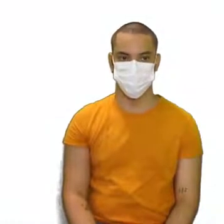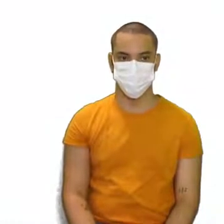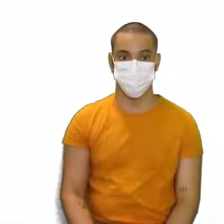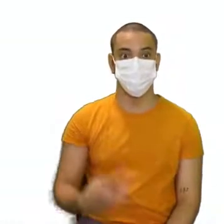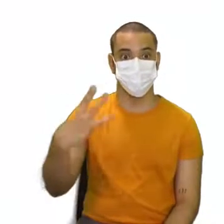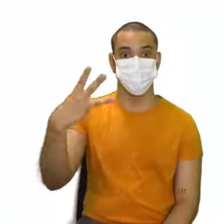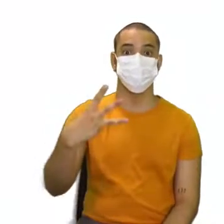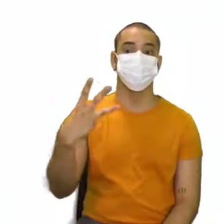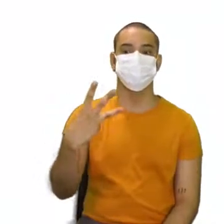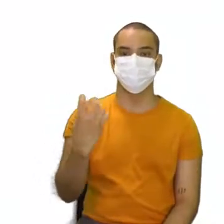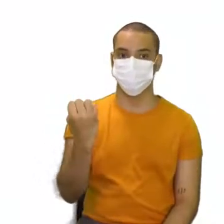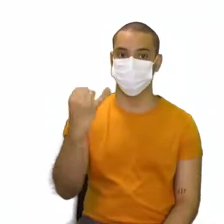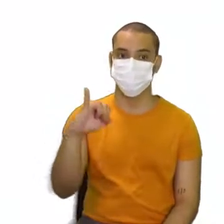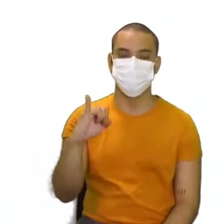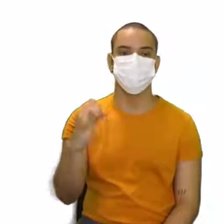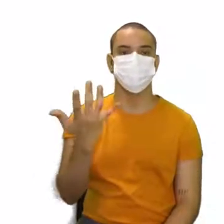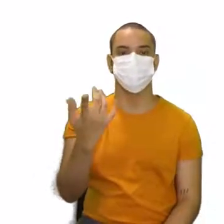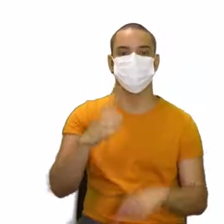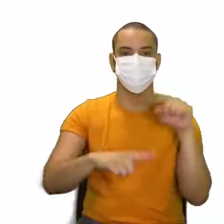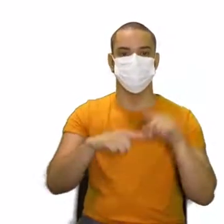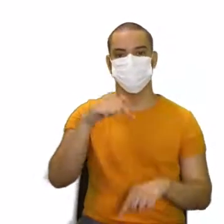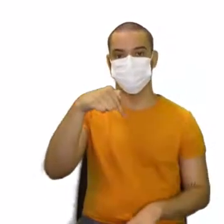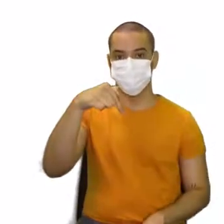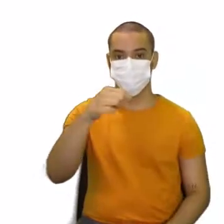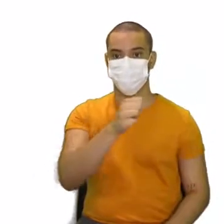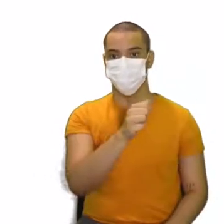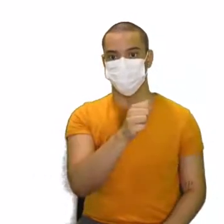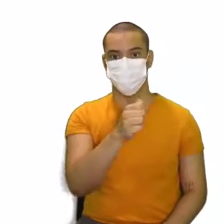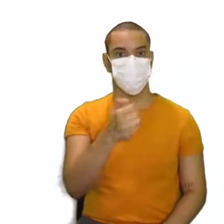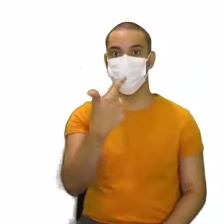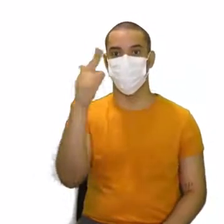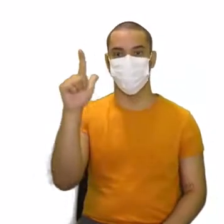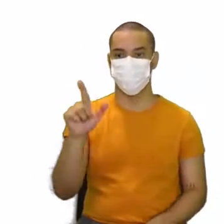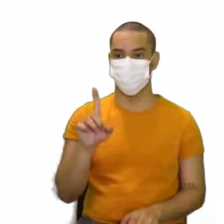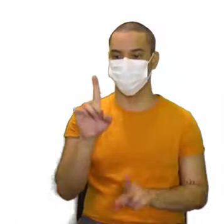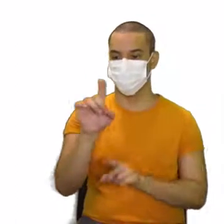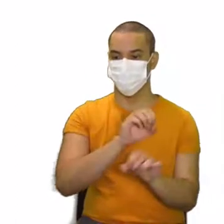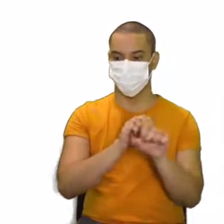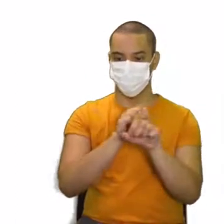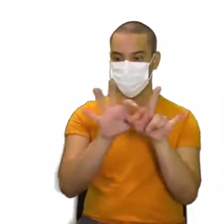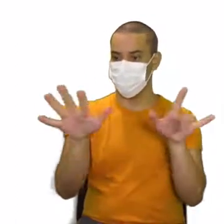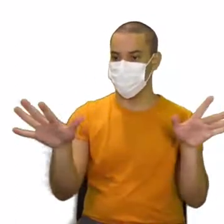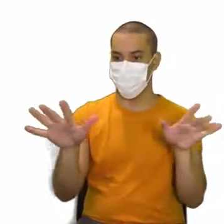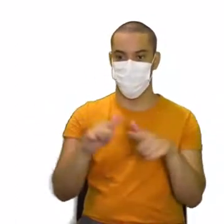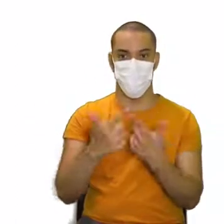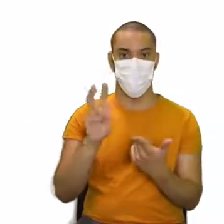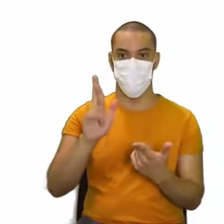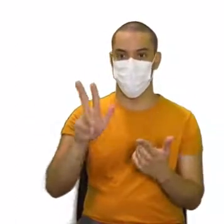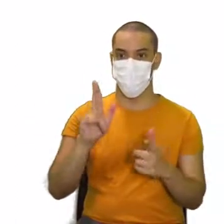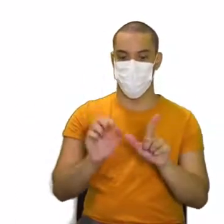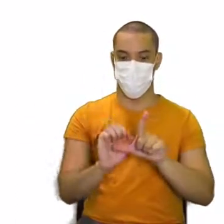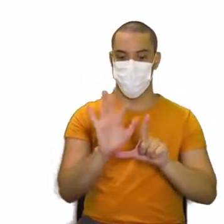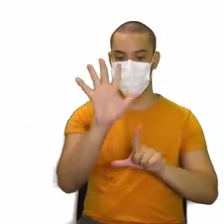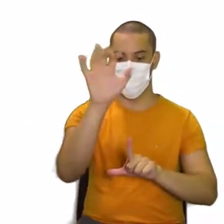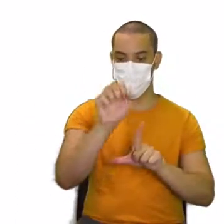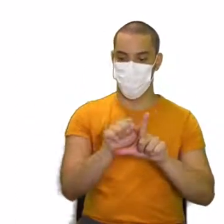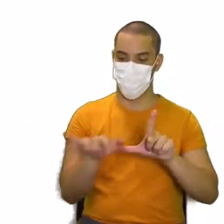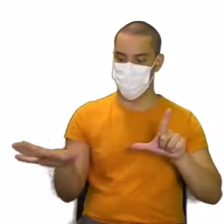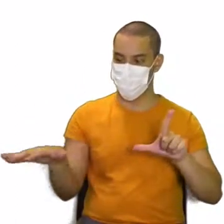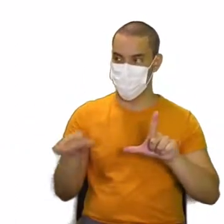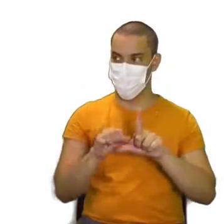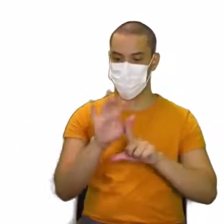terceiro caso se a carga se desloca em outra direção que não seja paralela ou